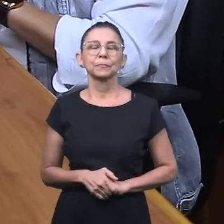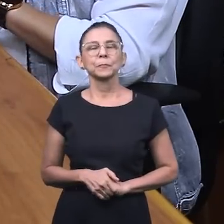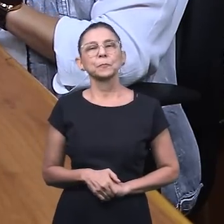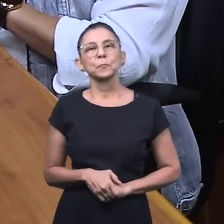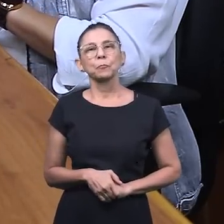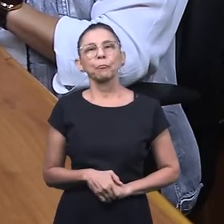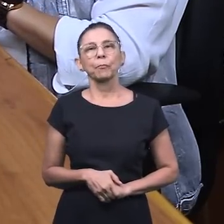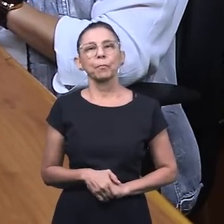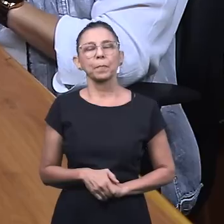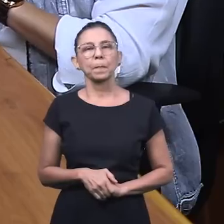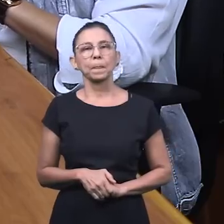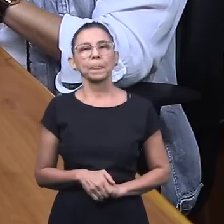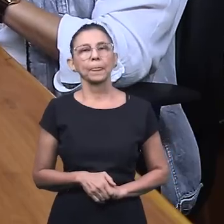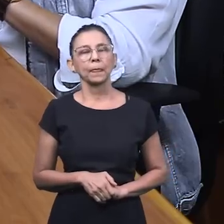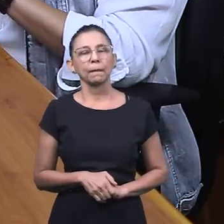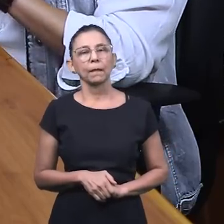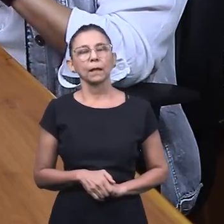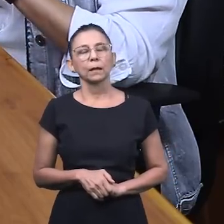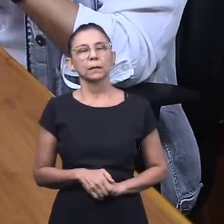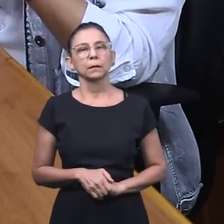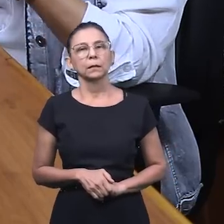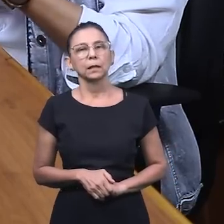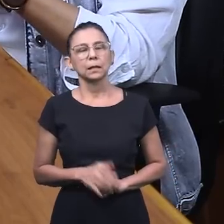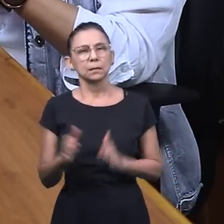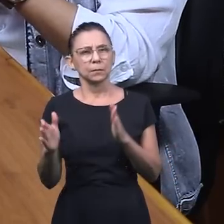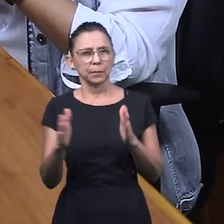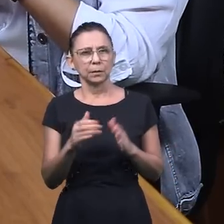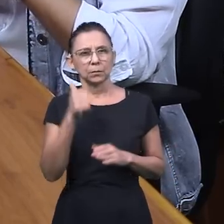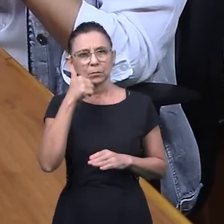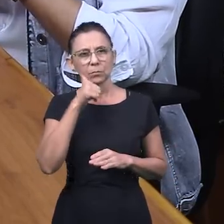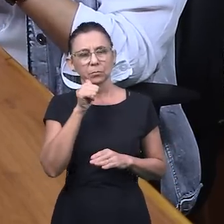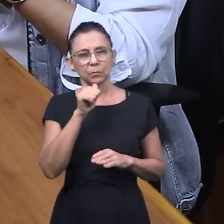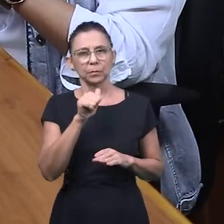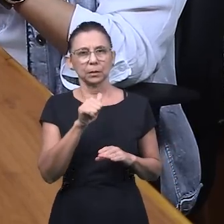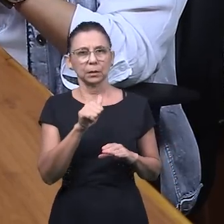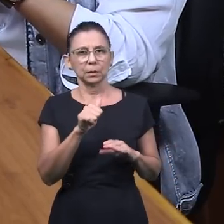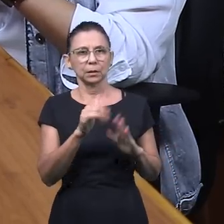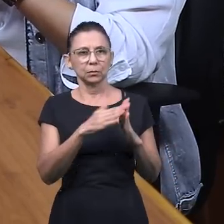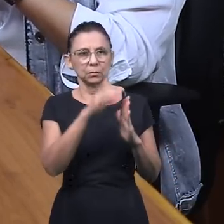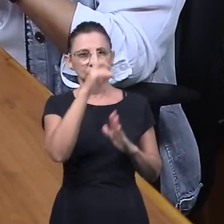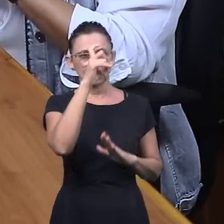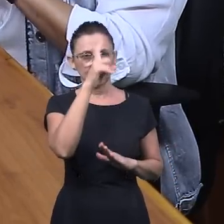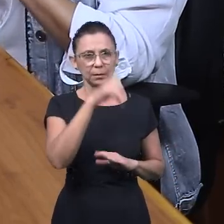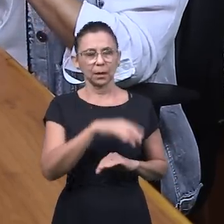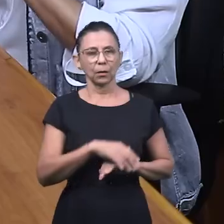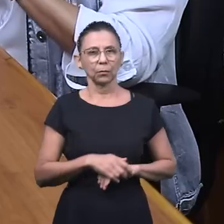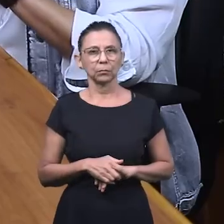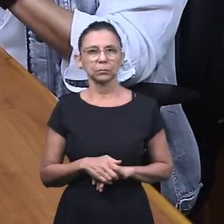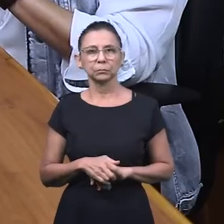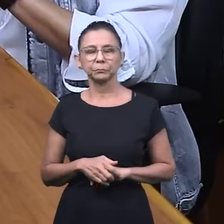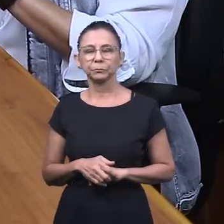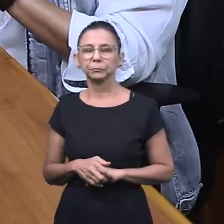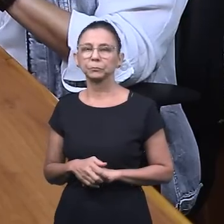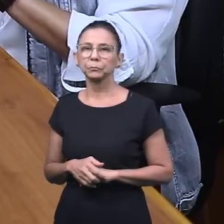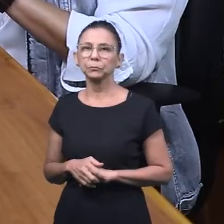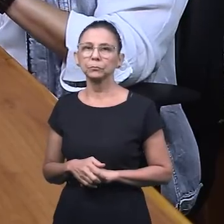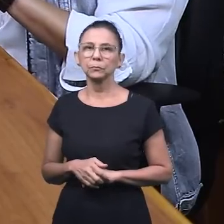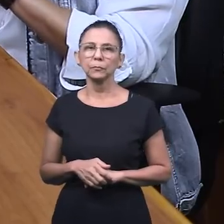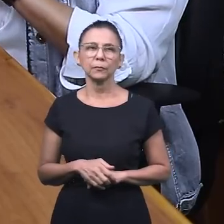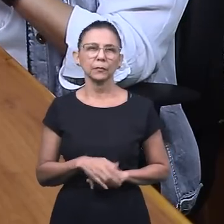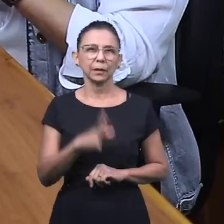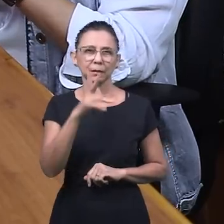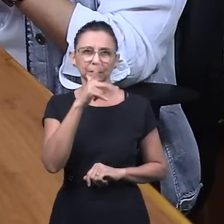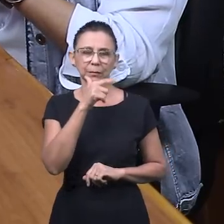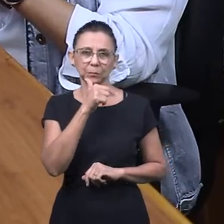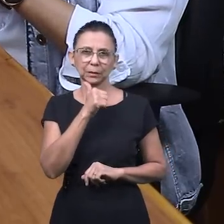falou comigo que nesse período que ela ficou internada, depois que ela recebeu alta, a previsão dos médicos é que ela